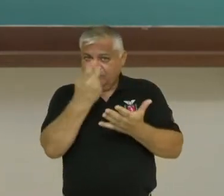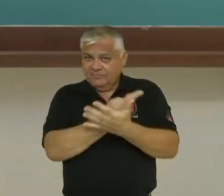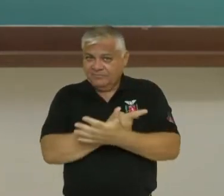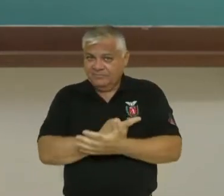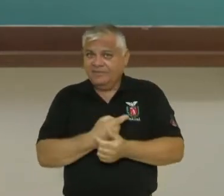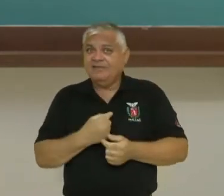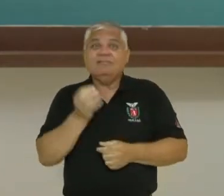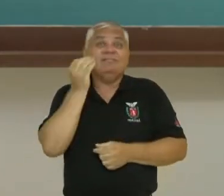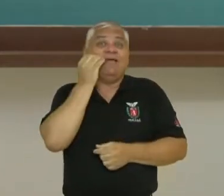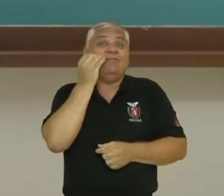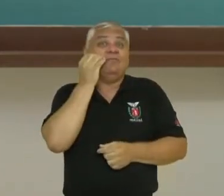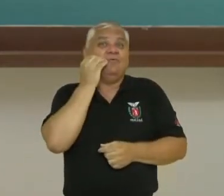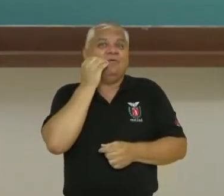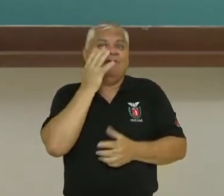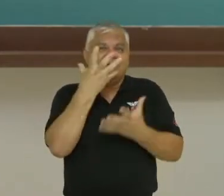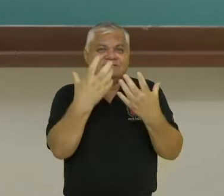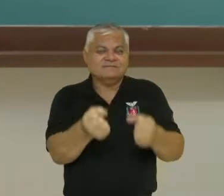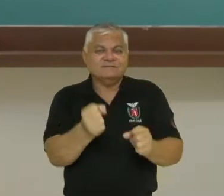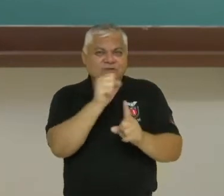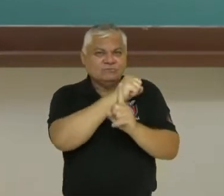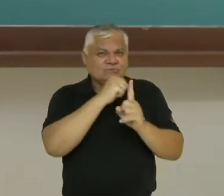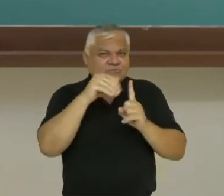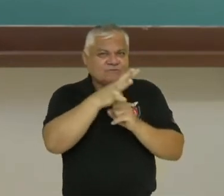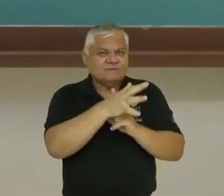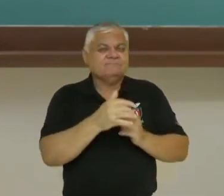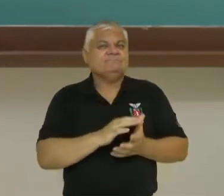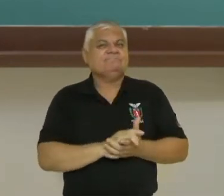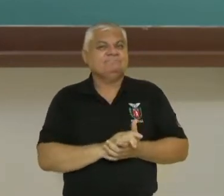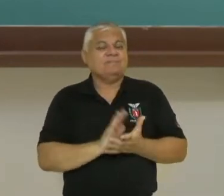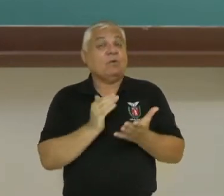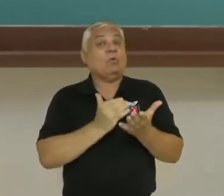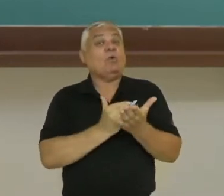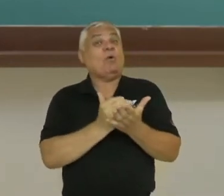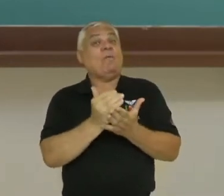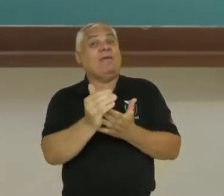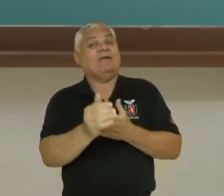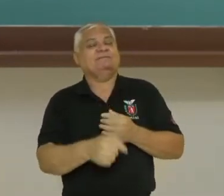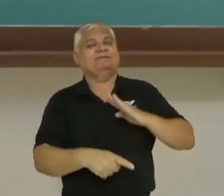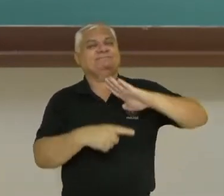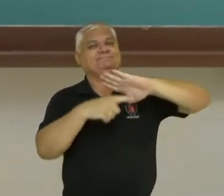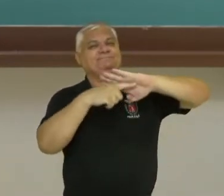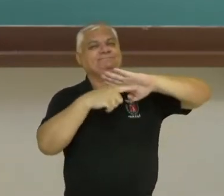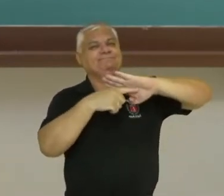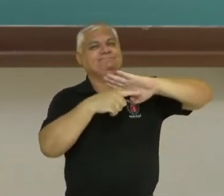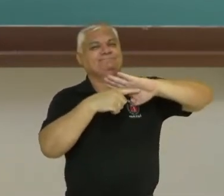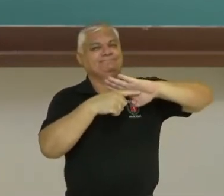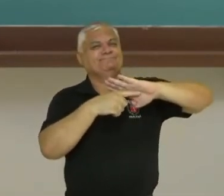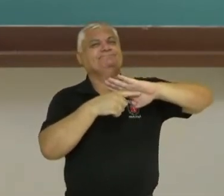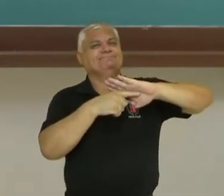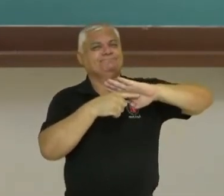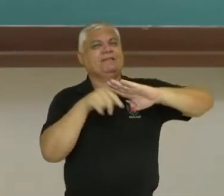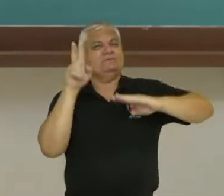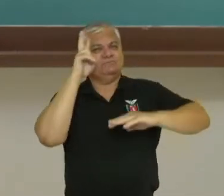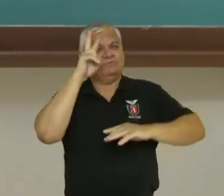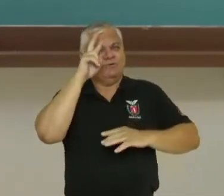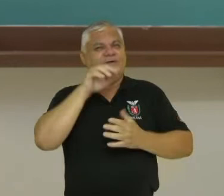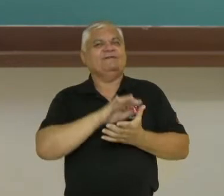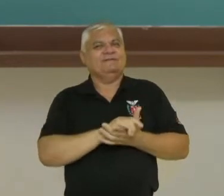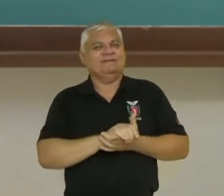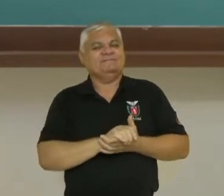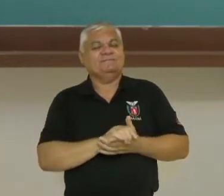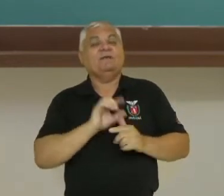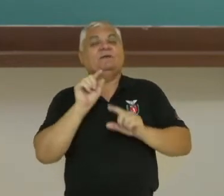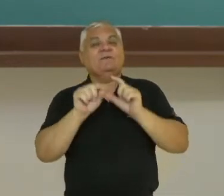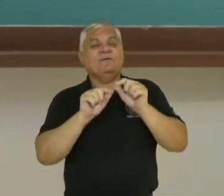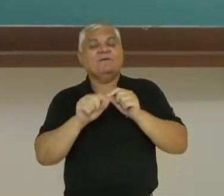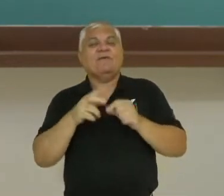que tentaram implementar? Né? Aí começam os lados negativos da história. Muitas vezes essa implementação